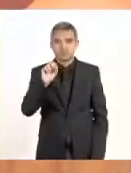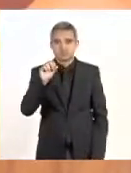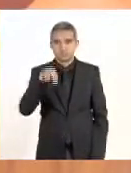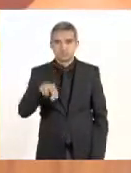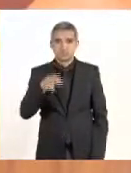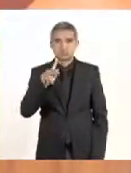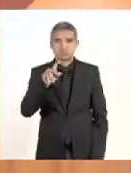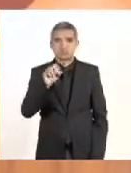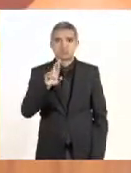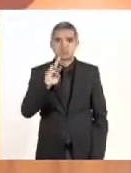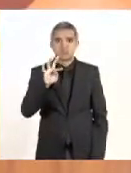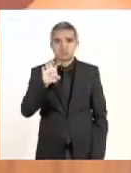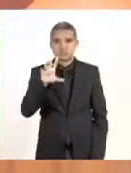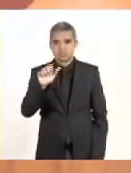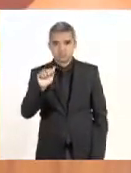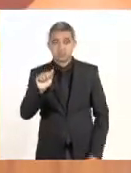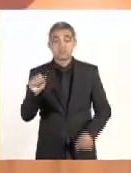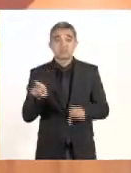comandante-geral da Polícia Militar,